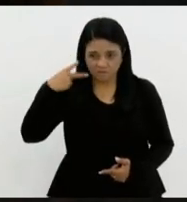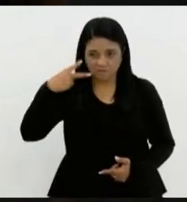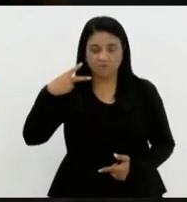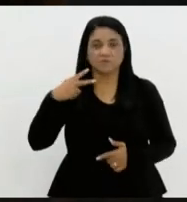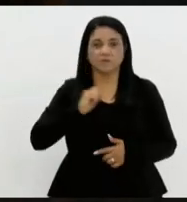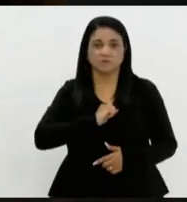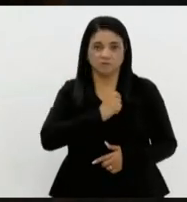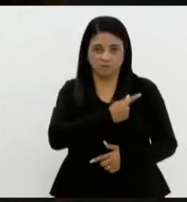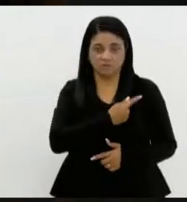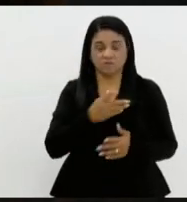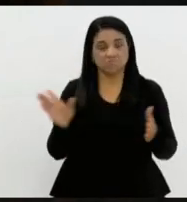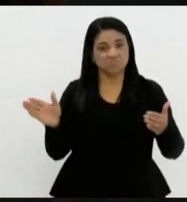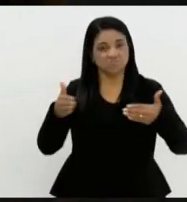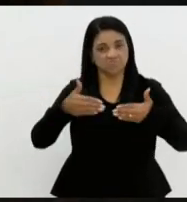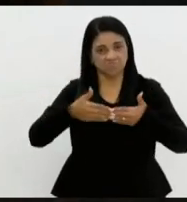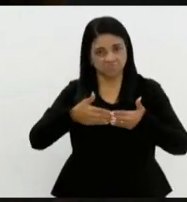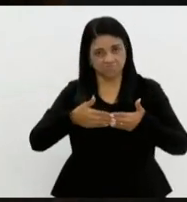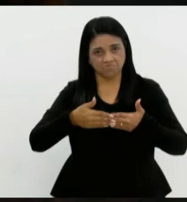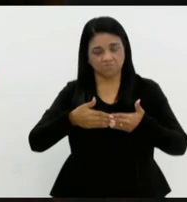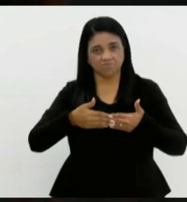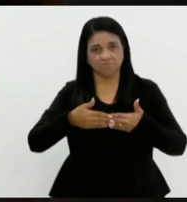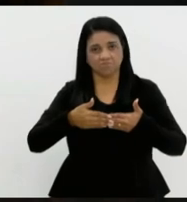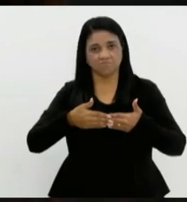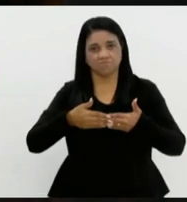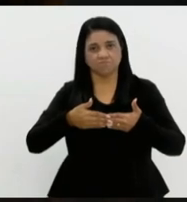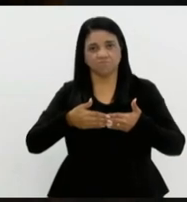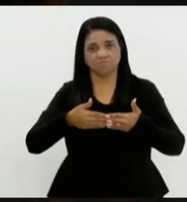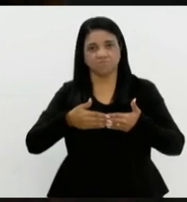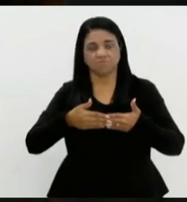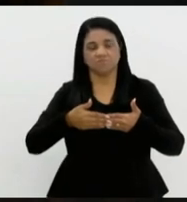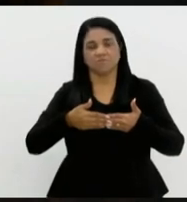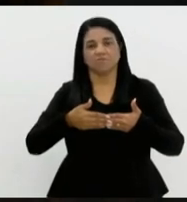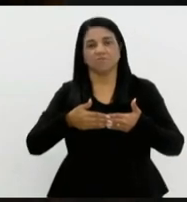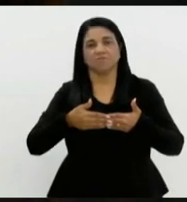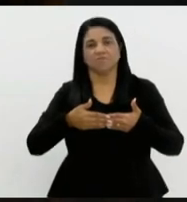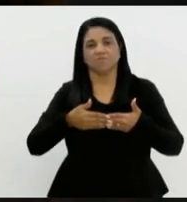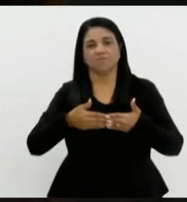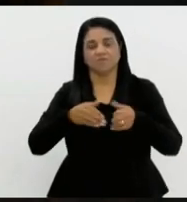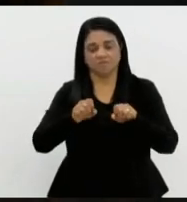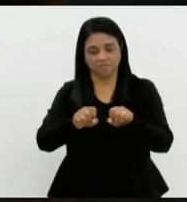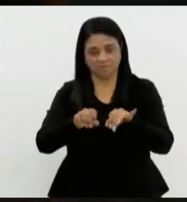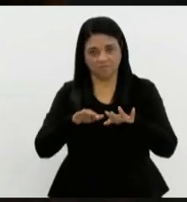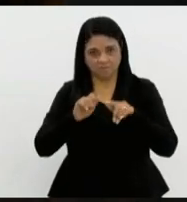dou como encerrada esta sessão extraordinária dessa Casa Legislativa.